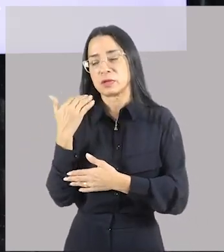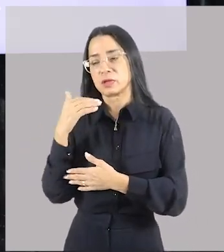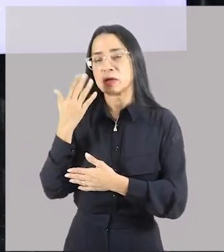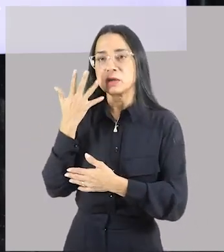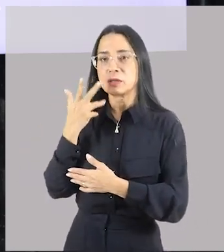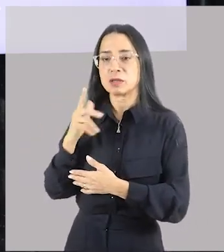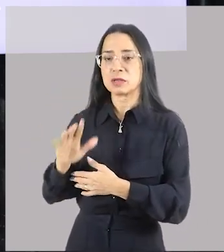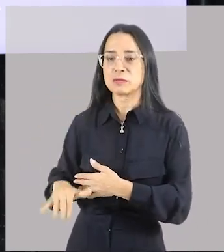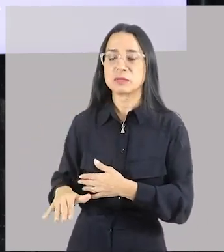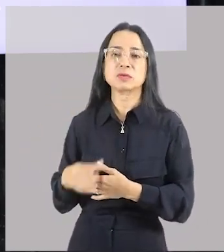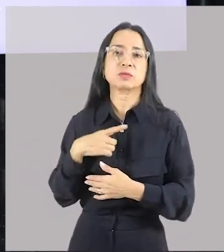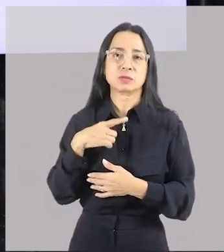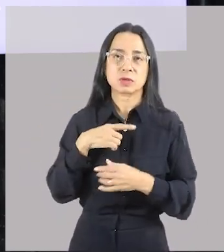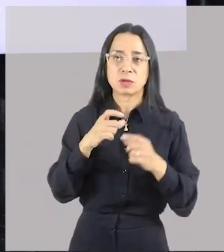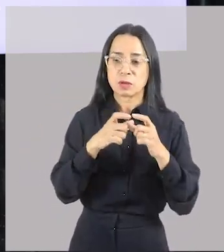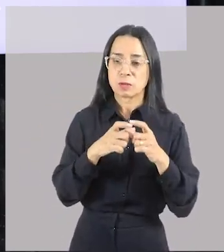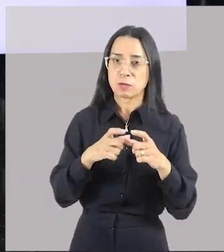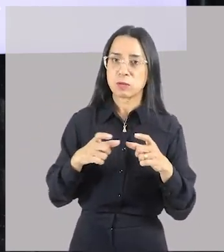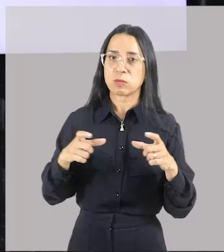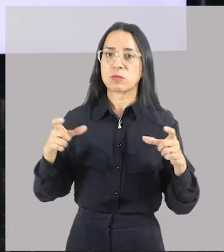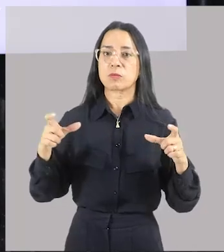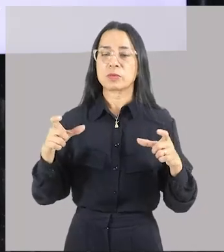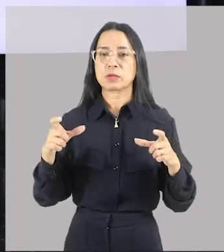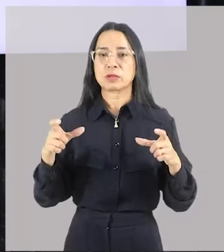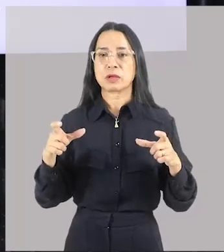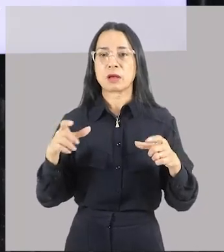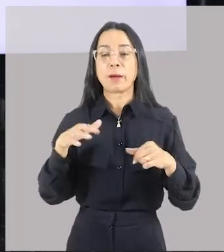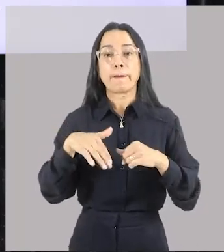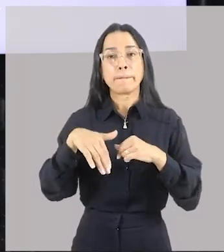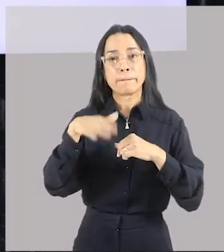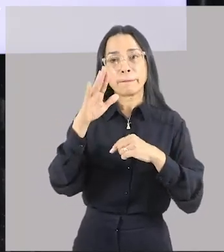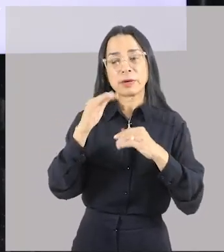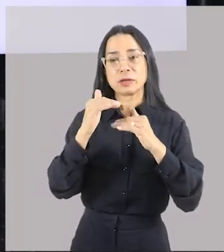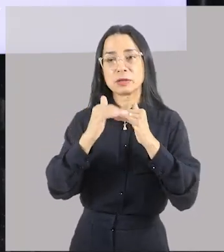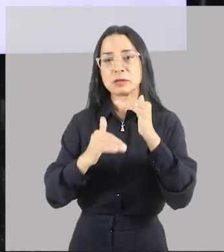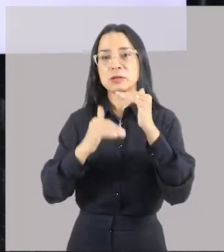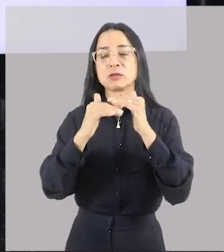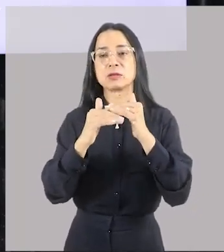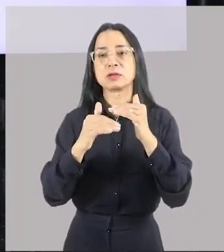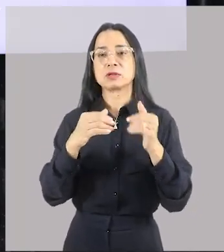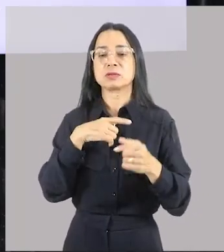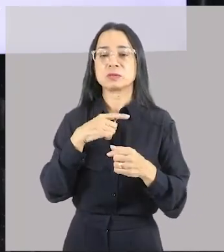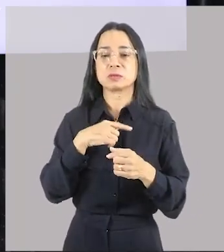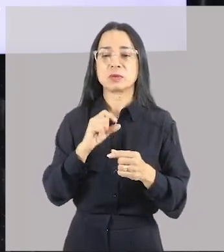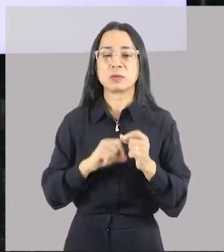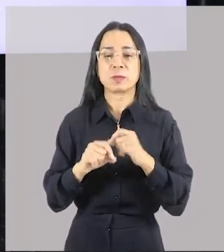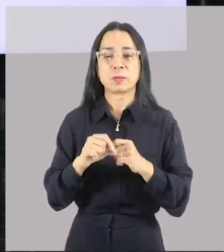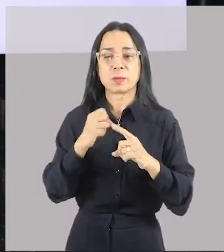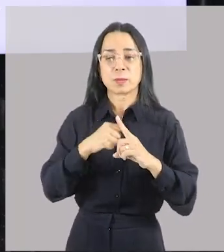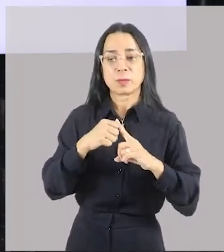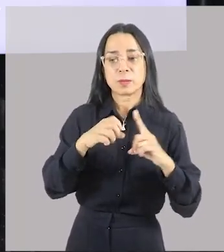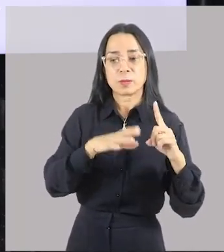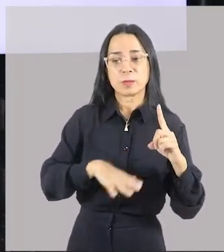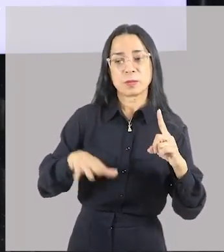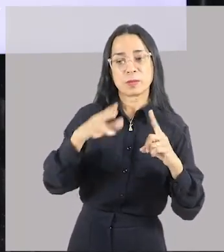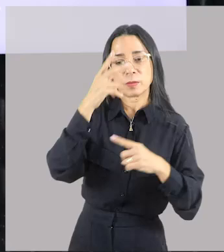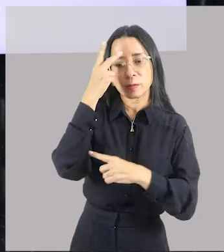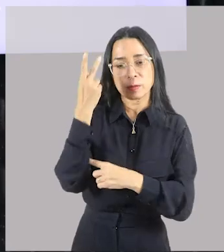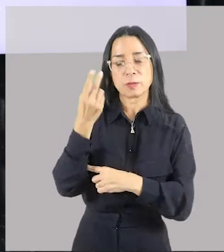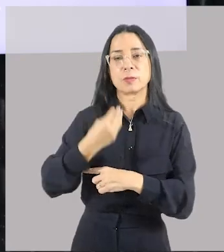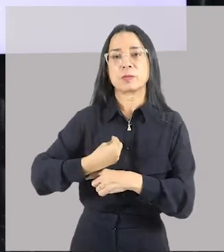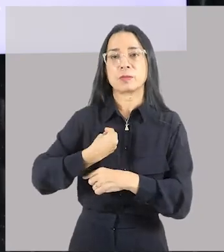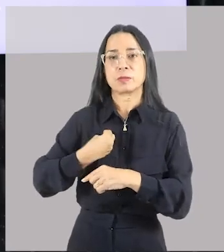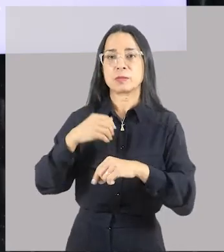infantil, infelizmente tende a aumentar quanto mais desigualdade existir. Então, quanto mais desigualdade social, quanto mais pessoas viverem